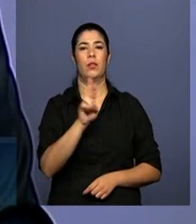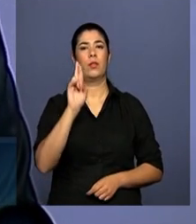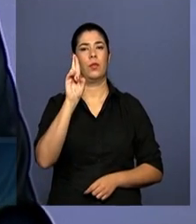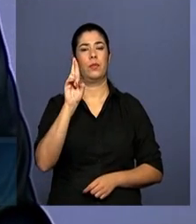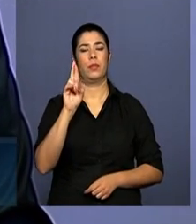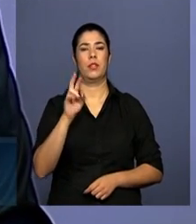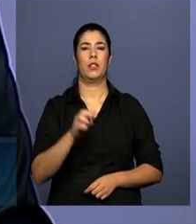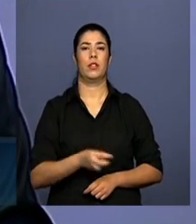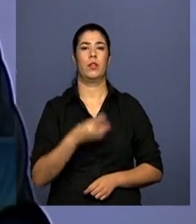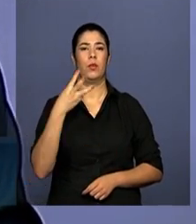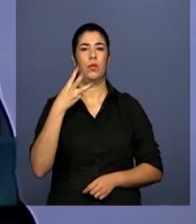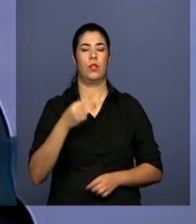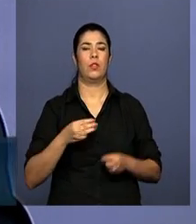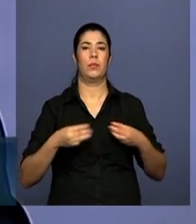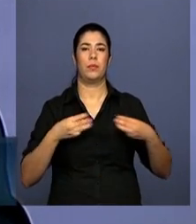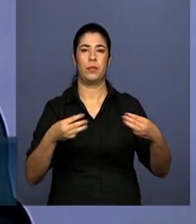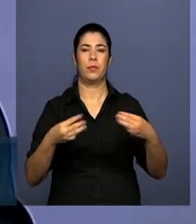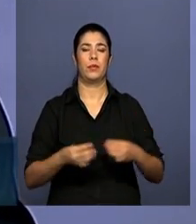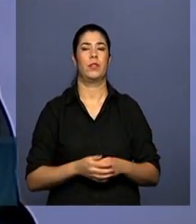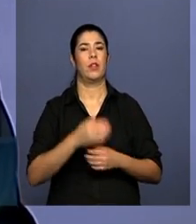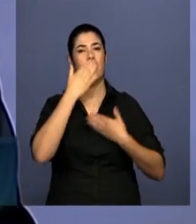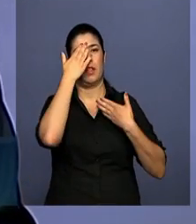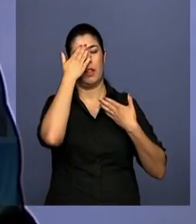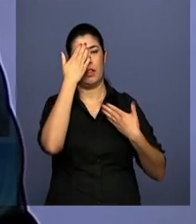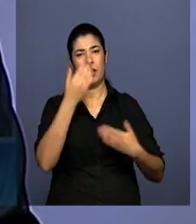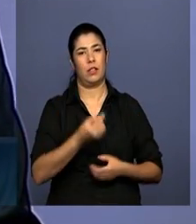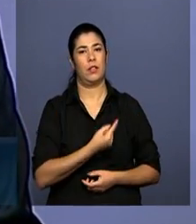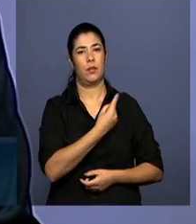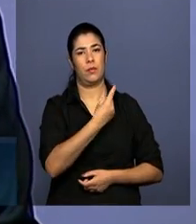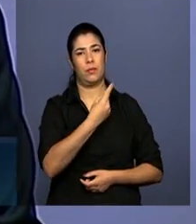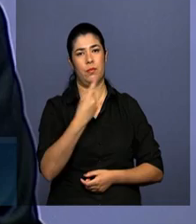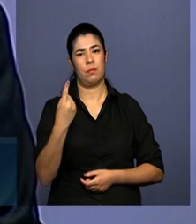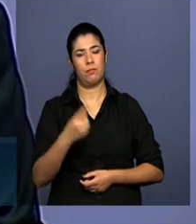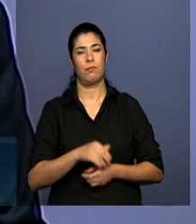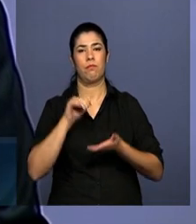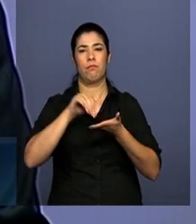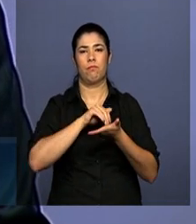dos três ministérios, agradecer a cada um dos companheiros,